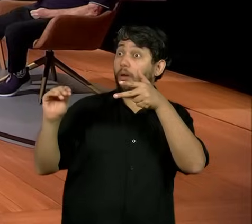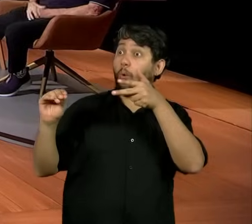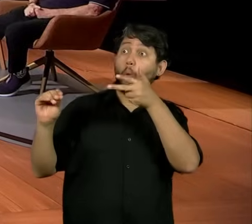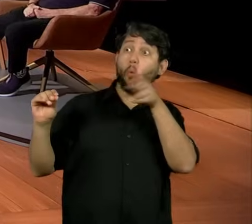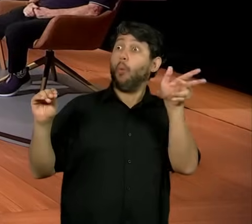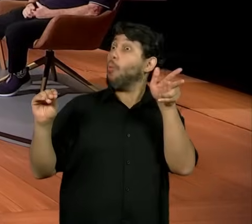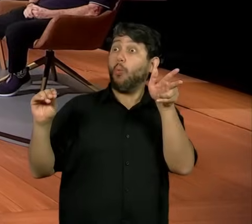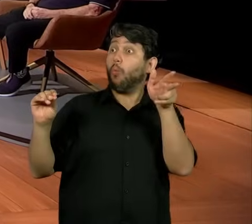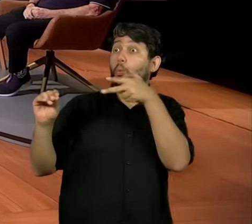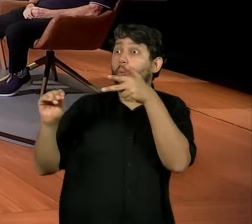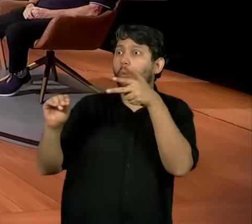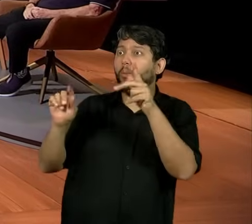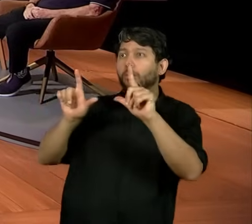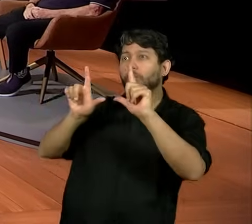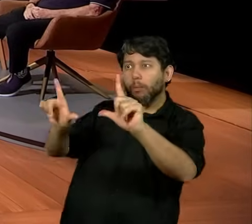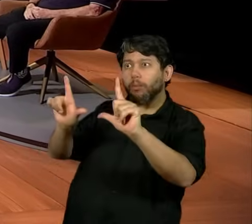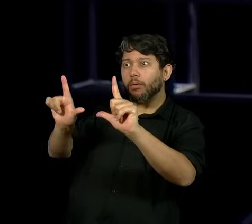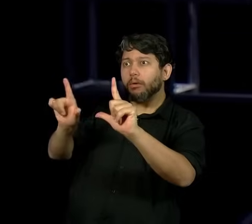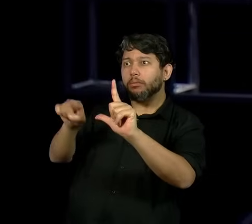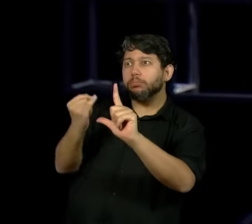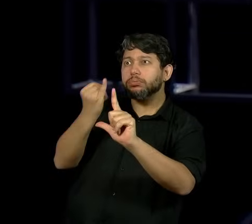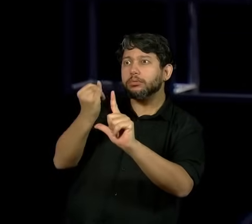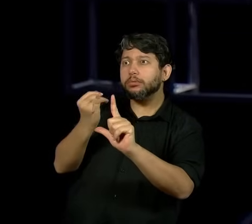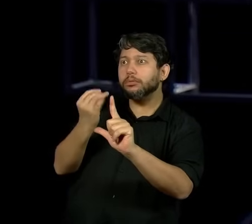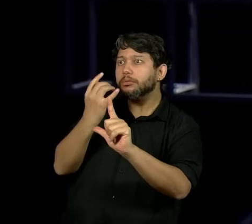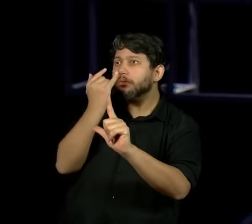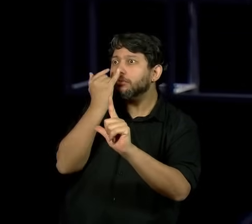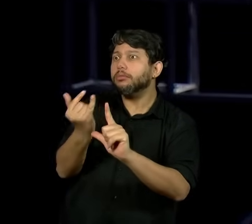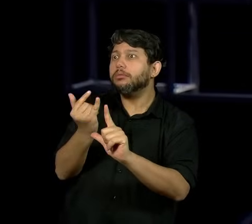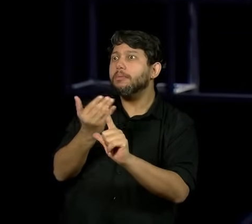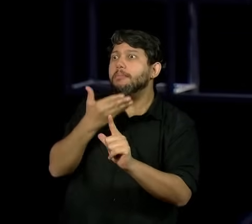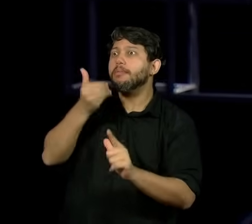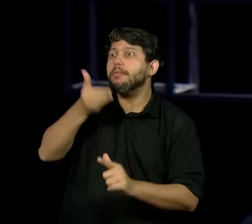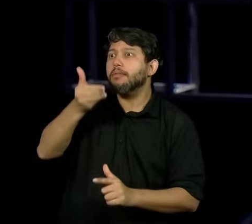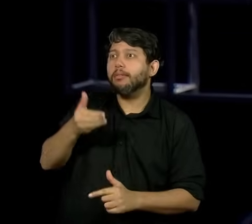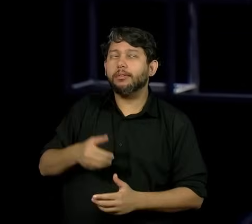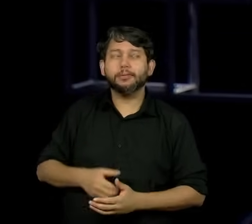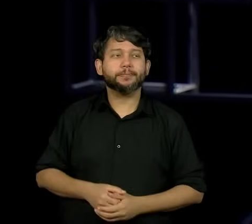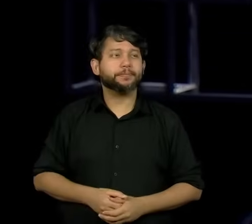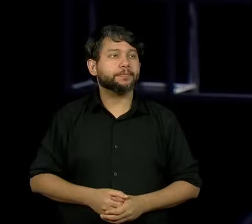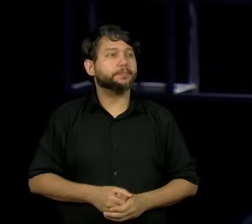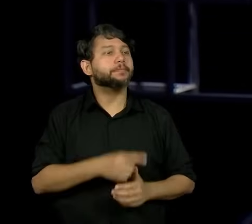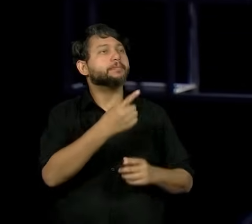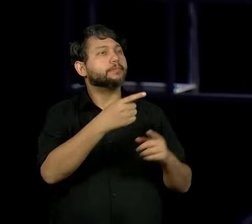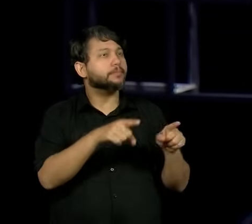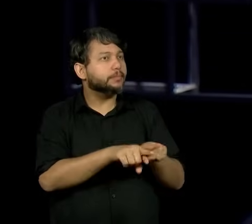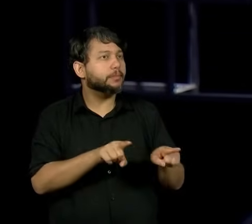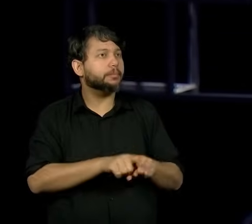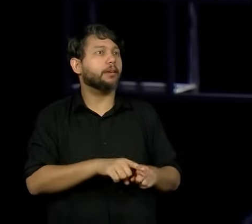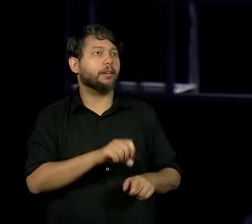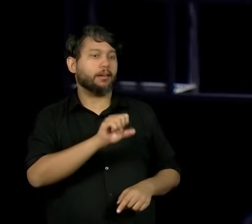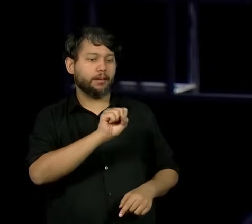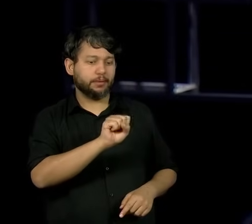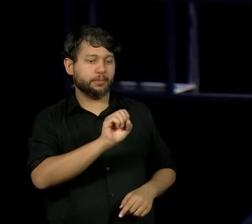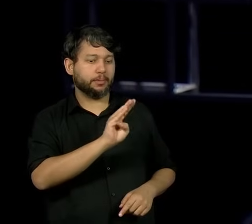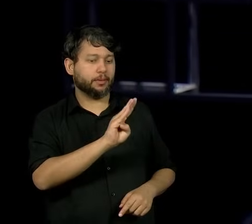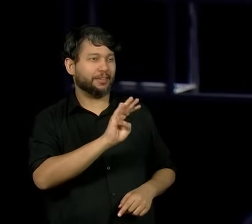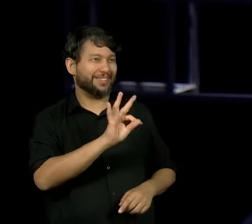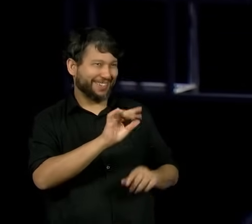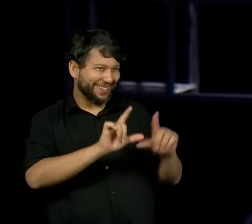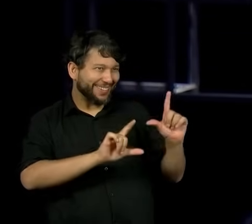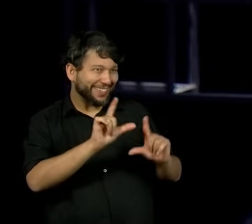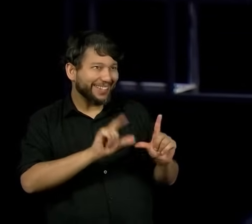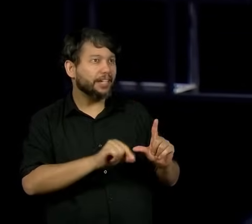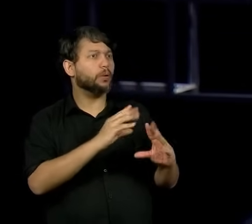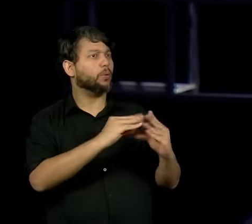é nisso que nós temos que ficar. Tá bom. Jaque, mais adiante você dirigiu várias novelas no SBT e também atuou aí